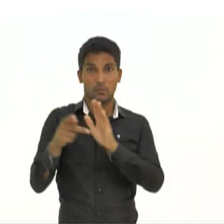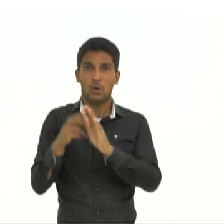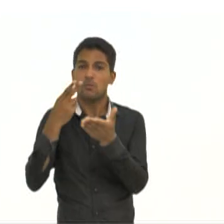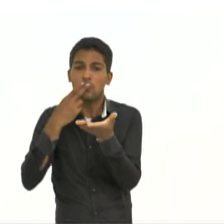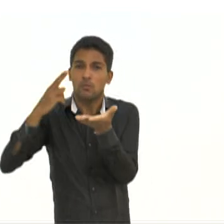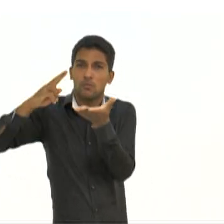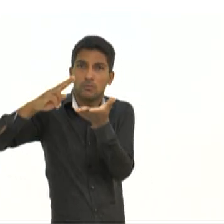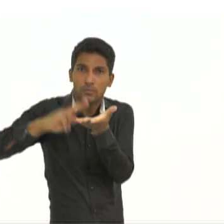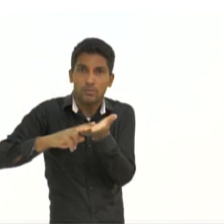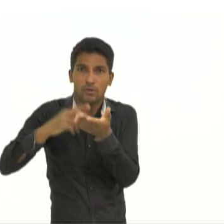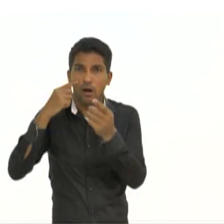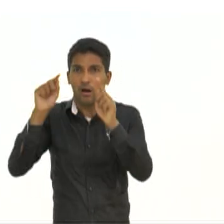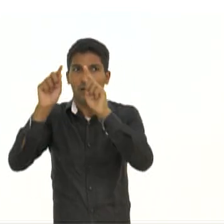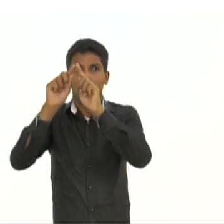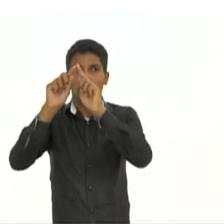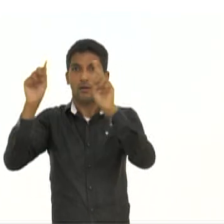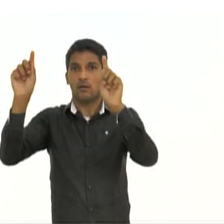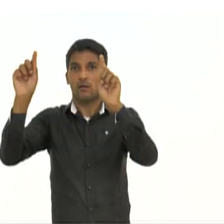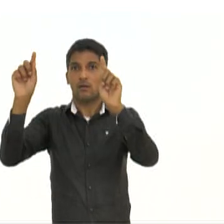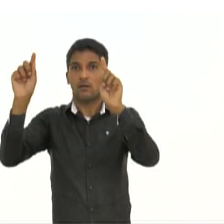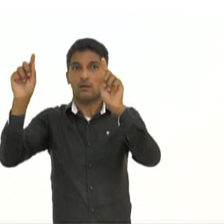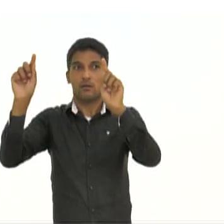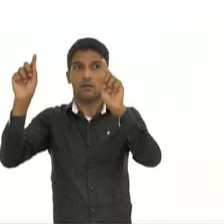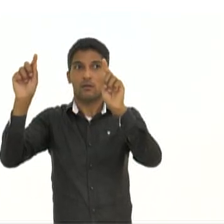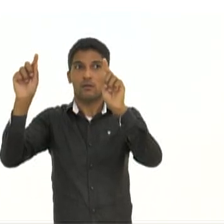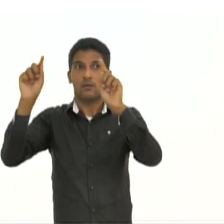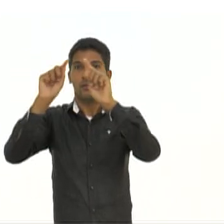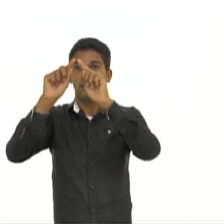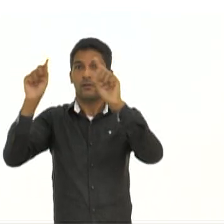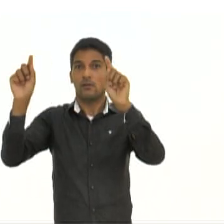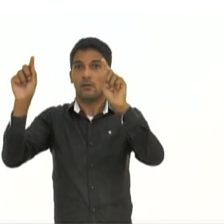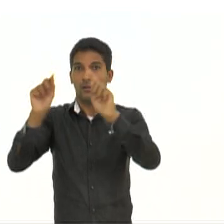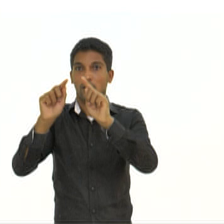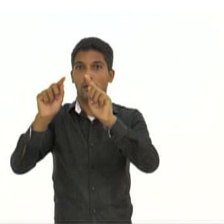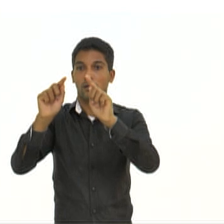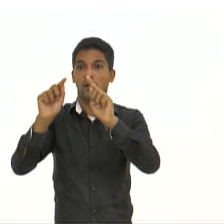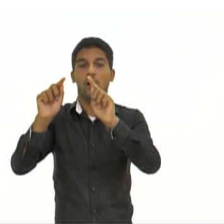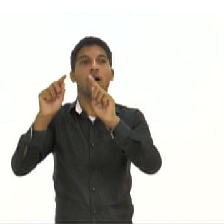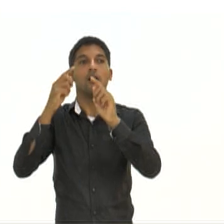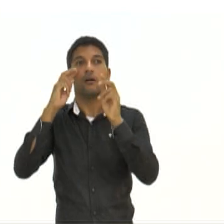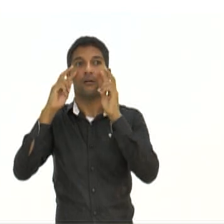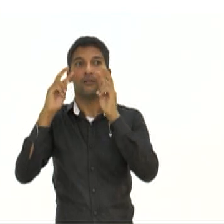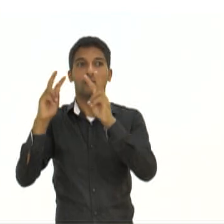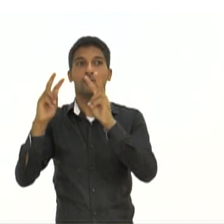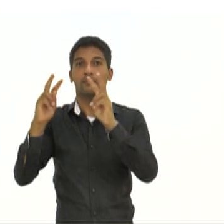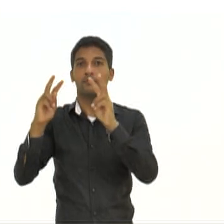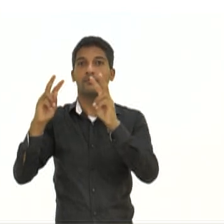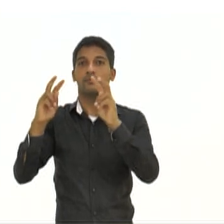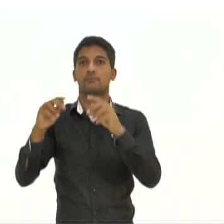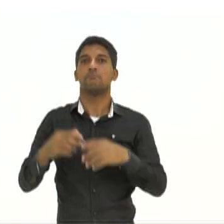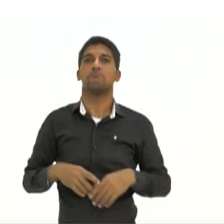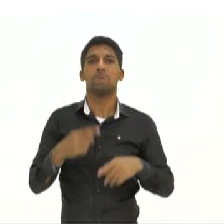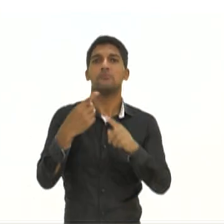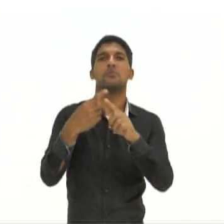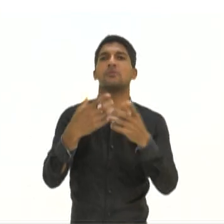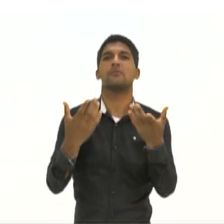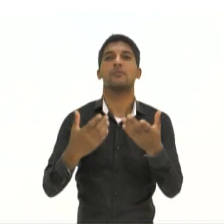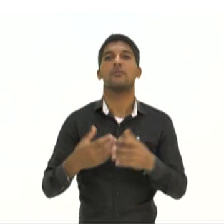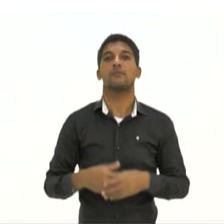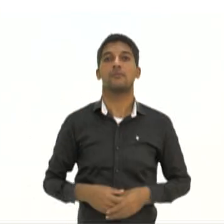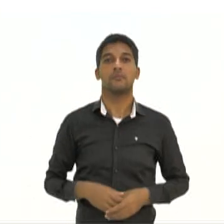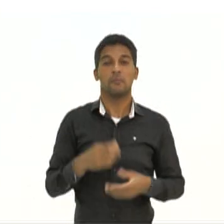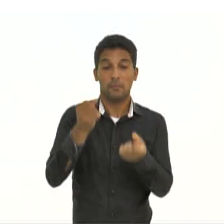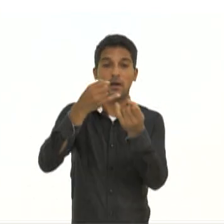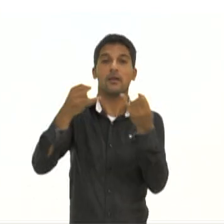difícil, galera. Alternativa A, porque o e-mail permite enviar fotos? B, porque o e-mail permite enviar vídeos? Ou